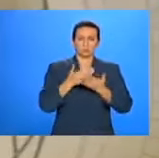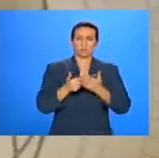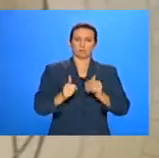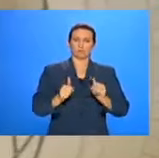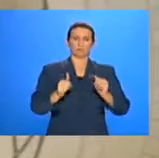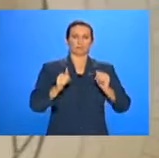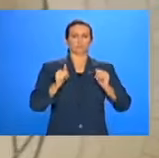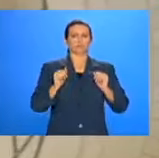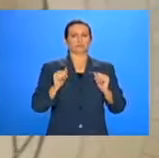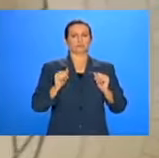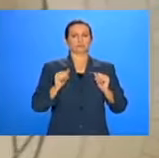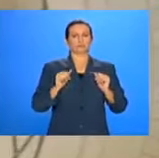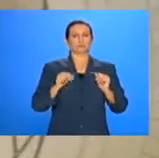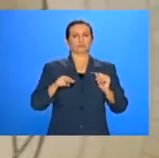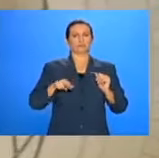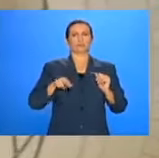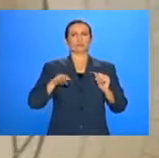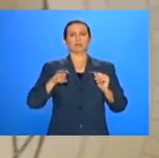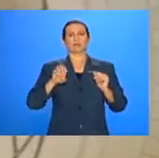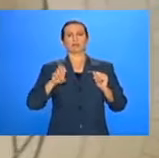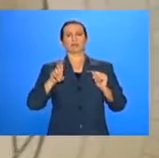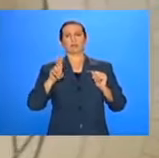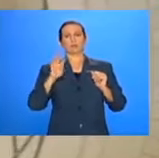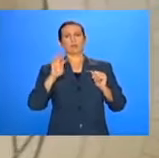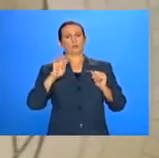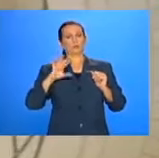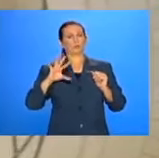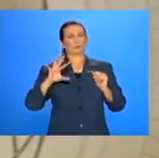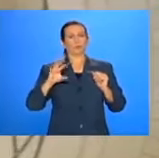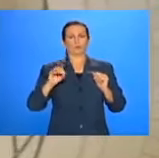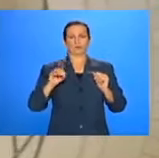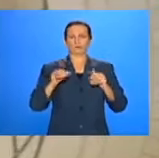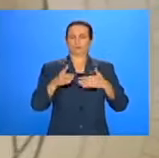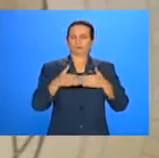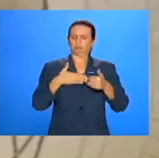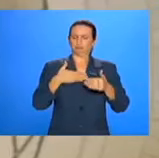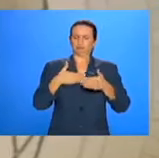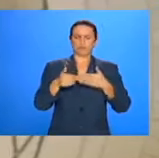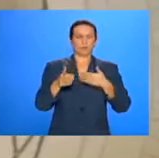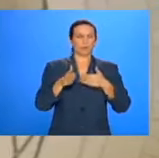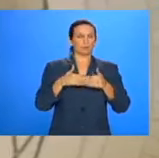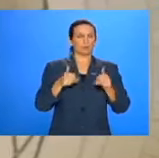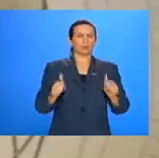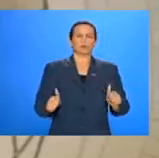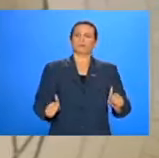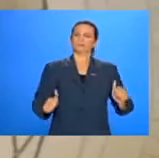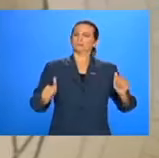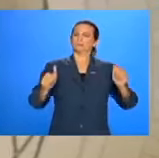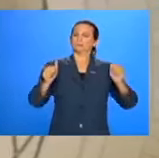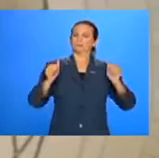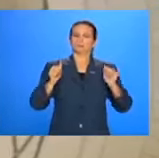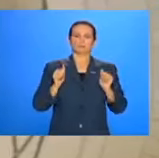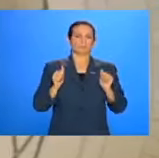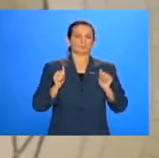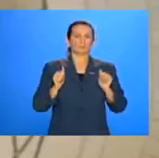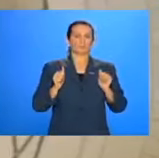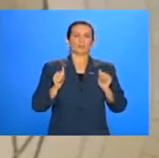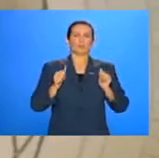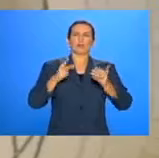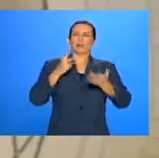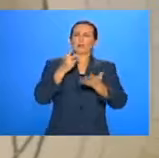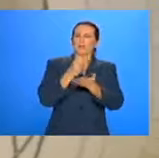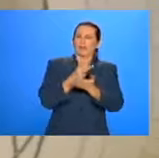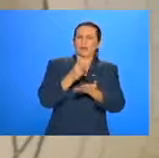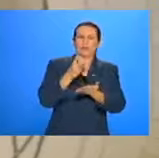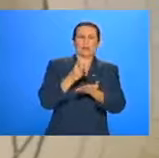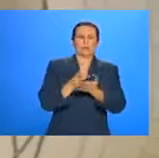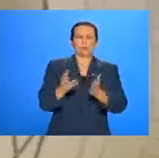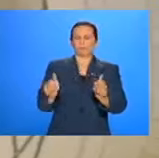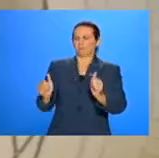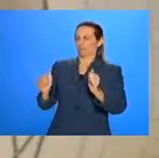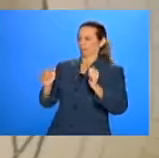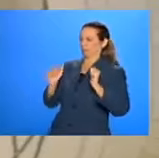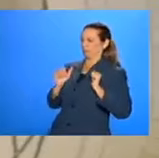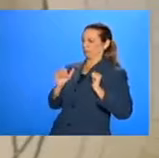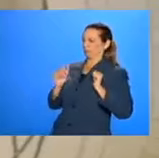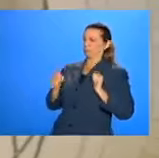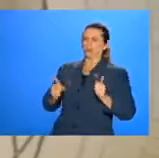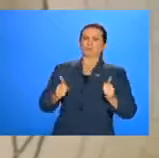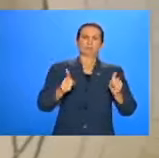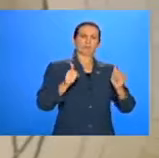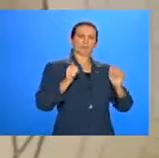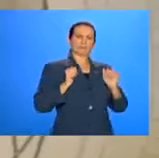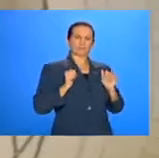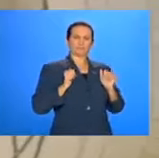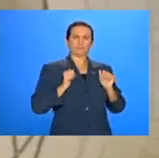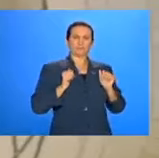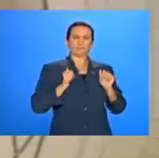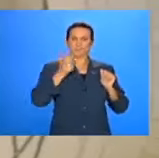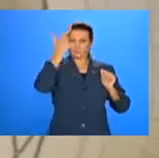importa qual seja a situação, o intérprete ele tem que se manter neutro. O